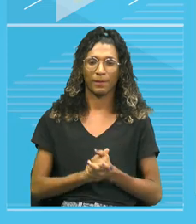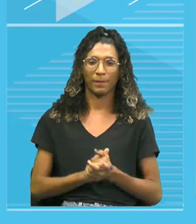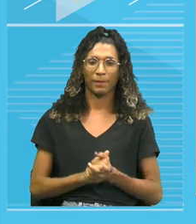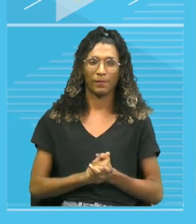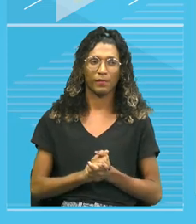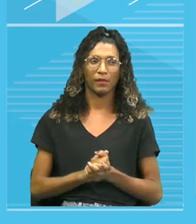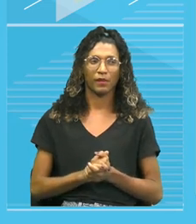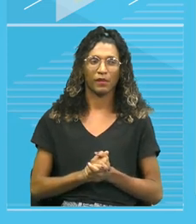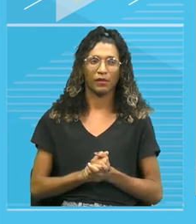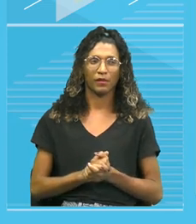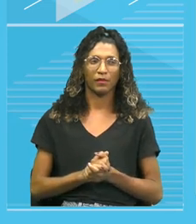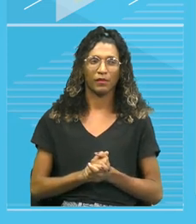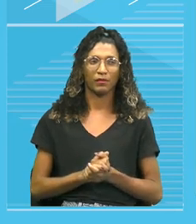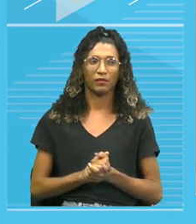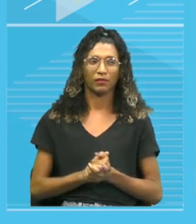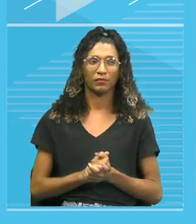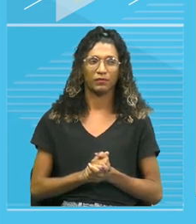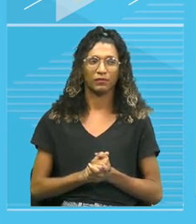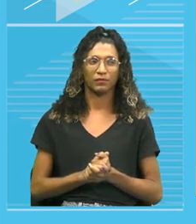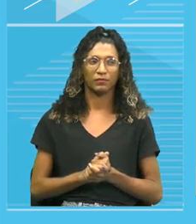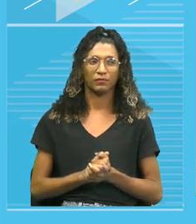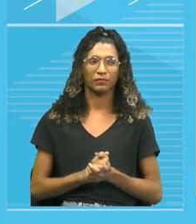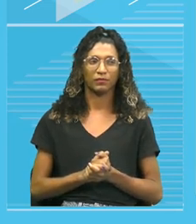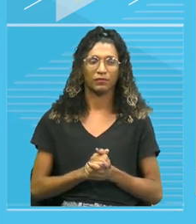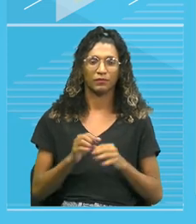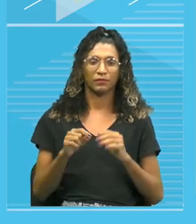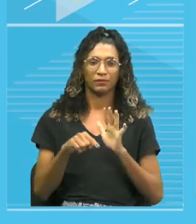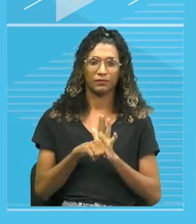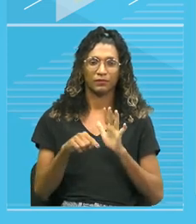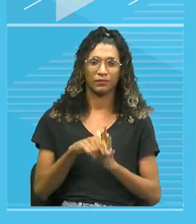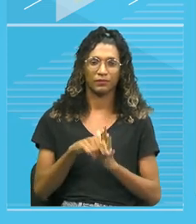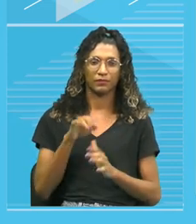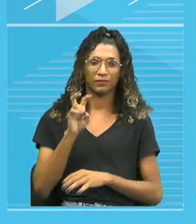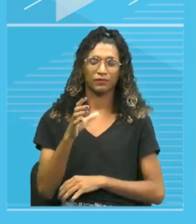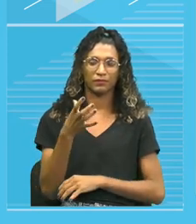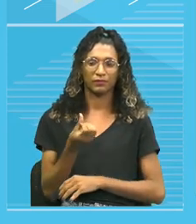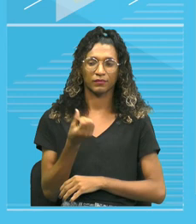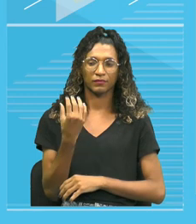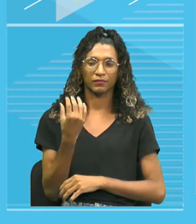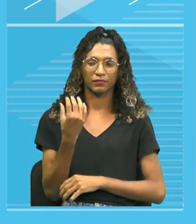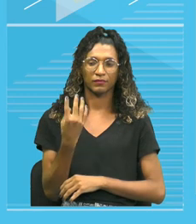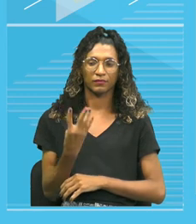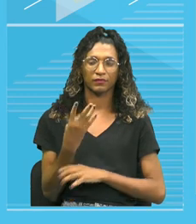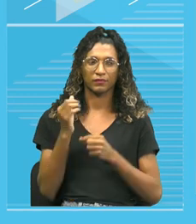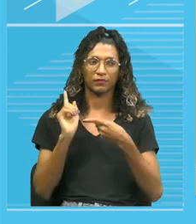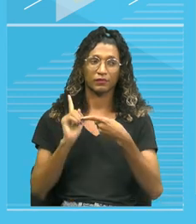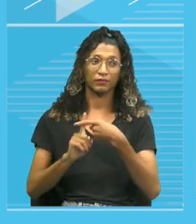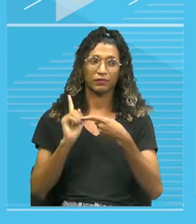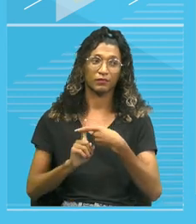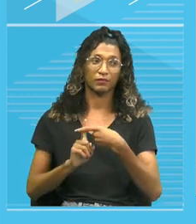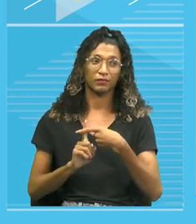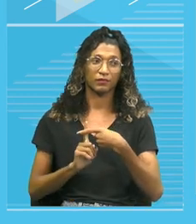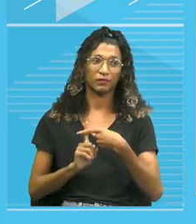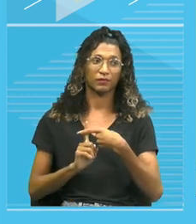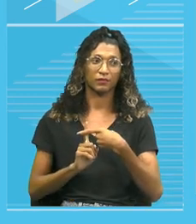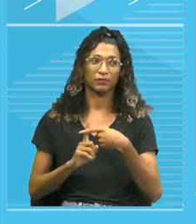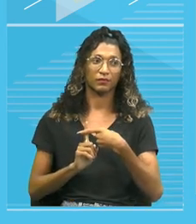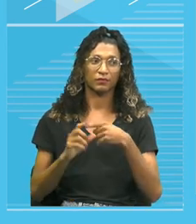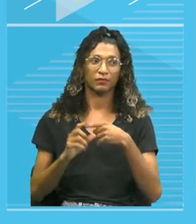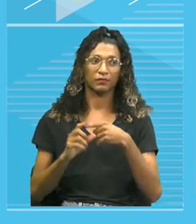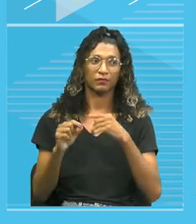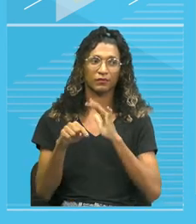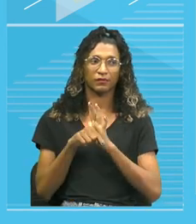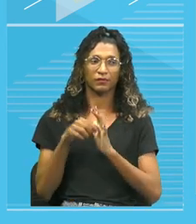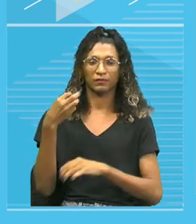um botão colchete para ficar bonitinho menos 564 + -